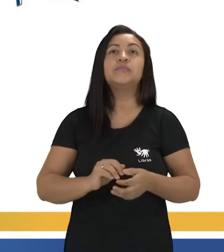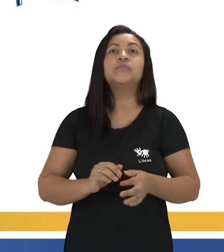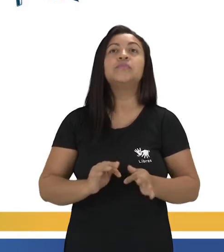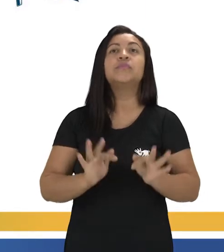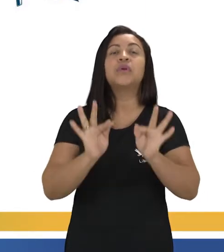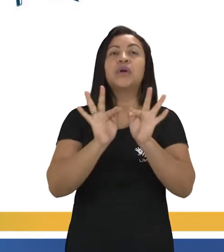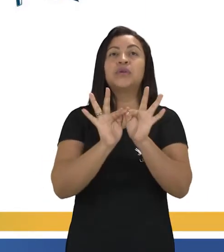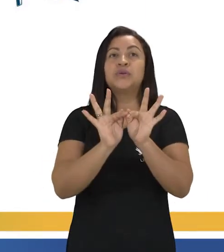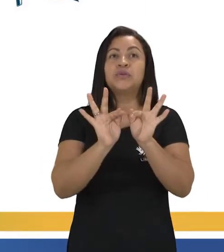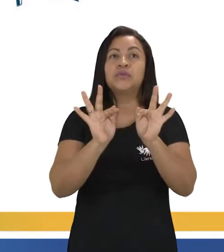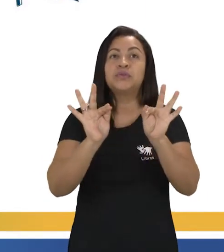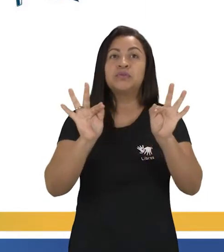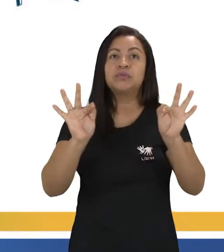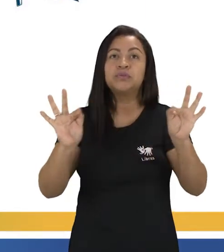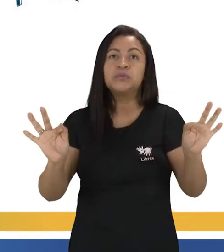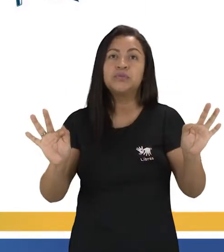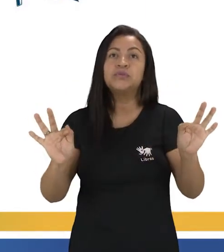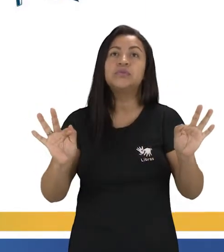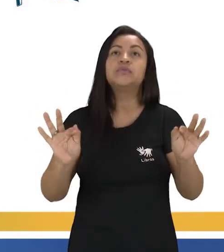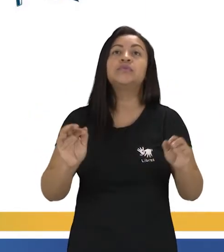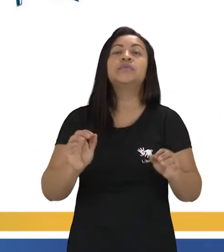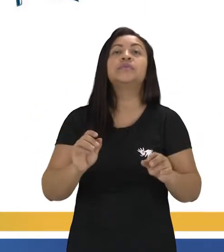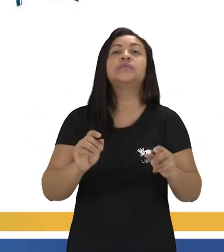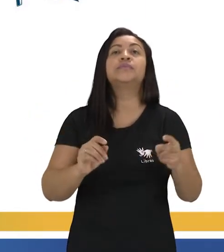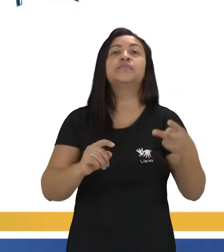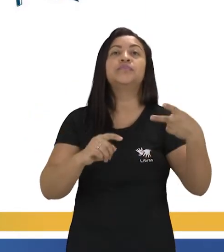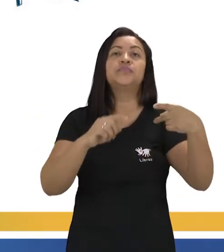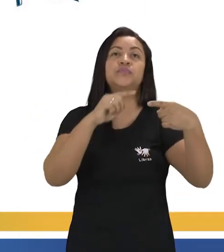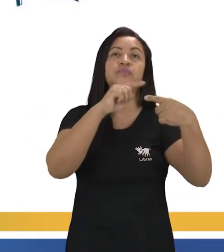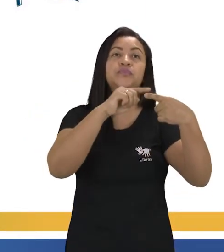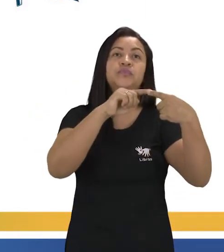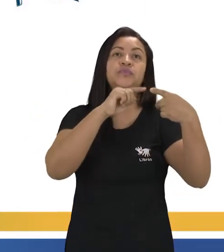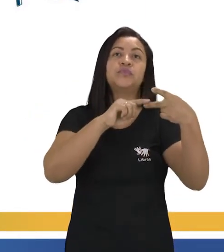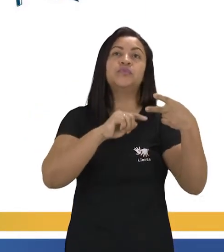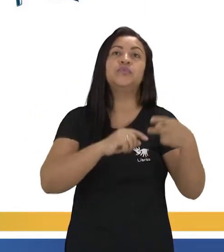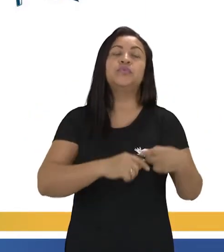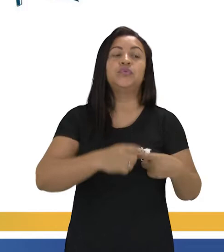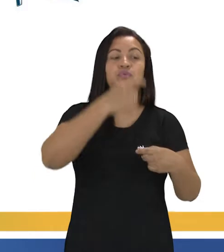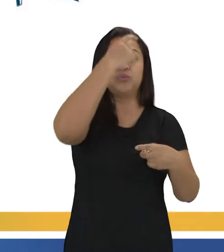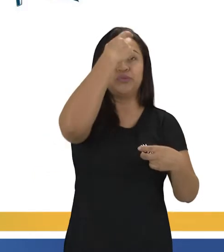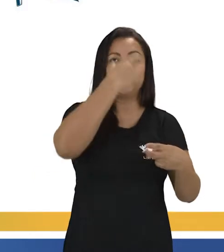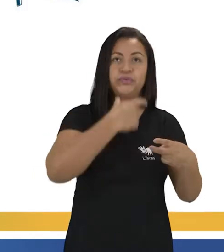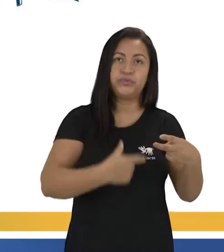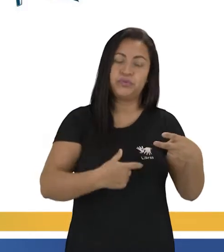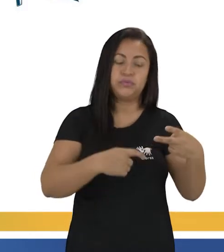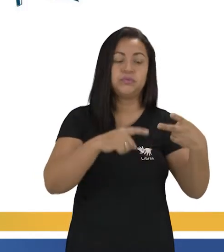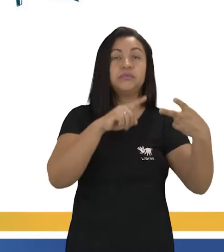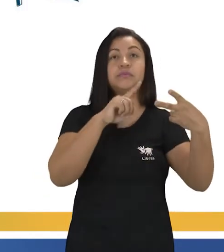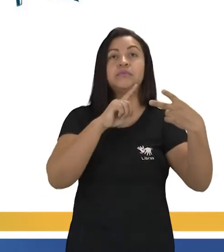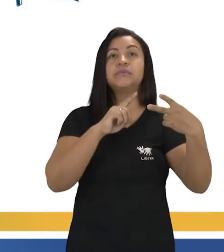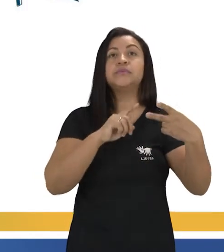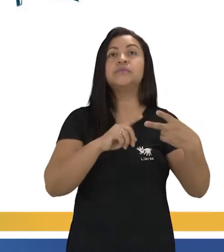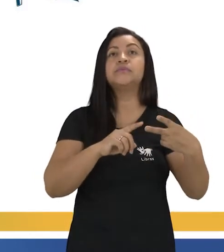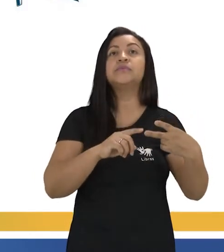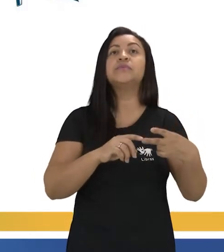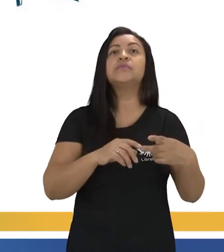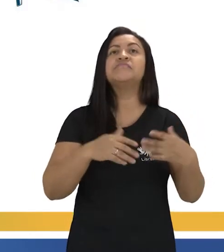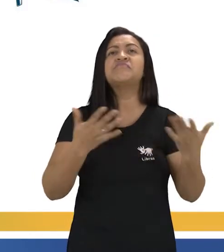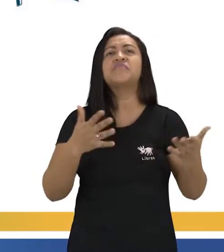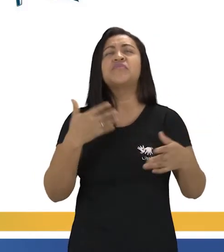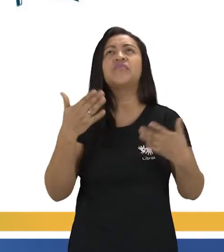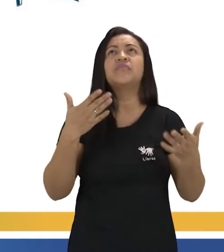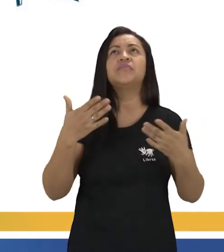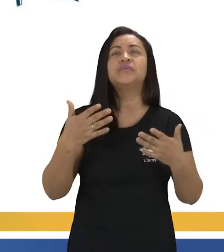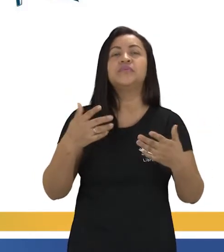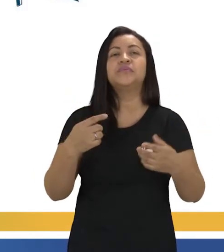no past perfect são formadas pelo subject, ou sujeito. Geralmente nós podemos pensar como